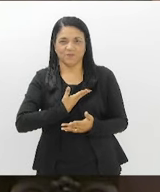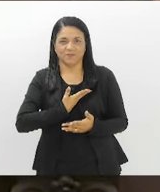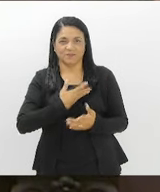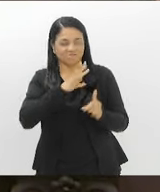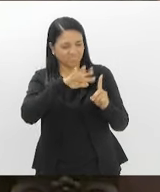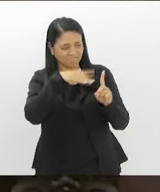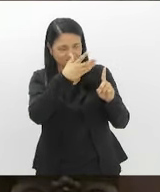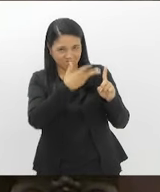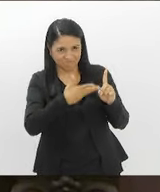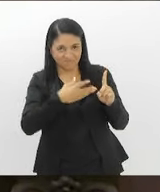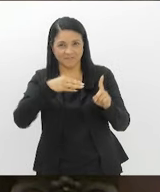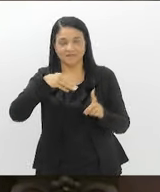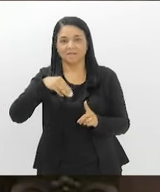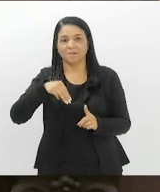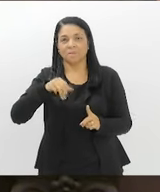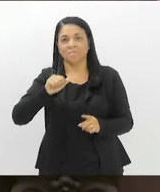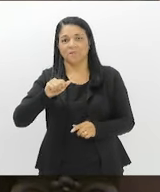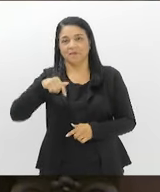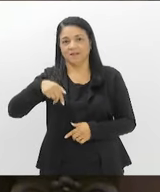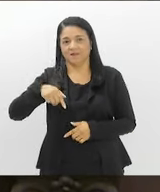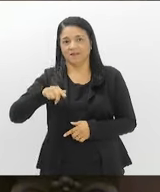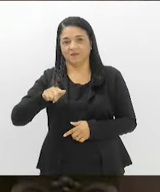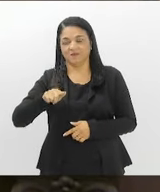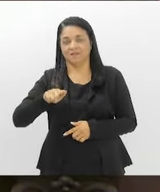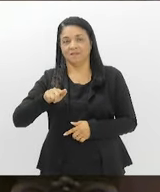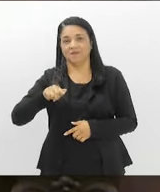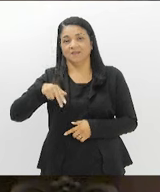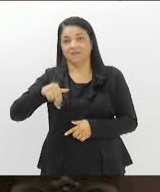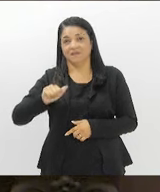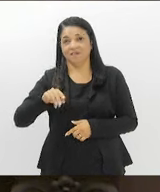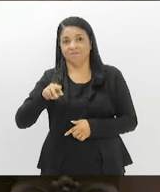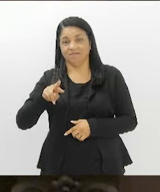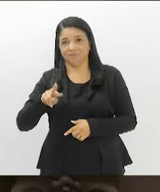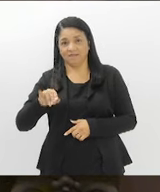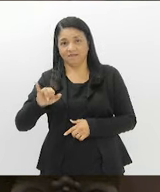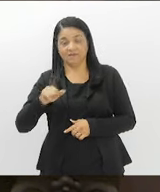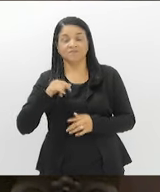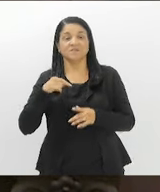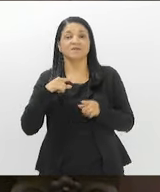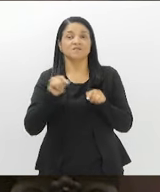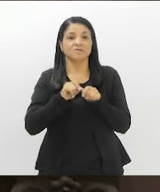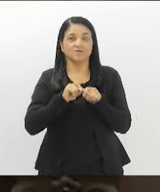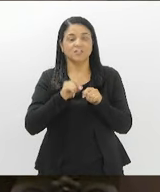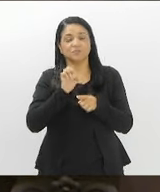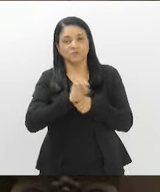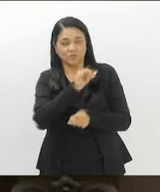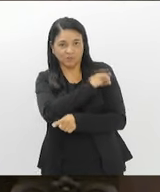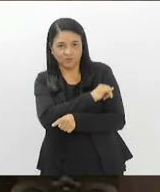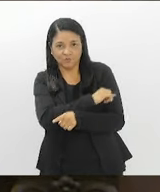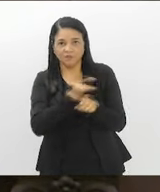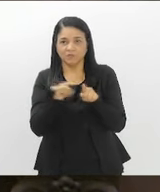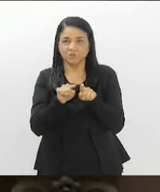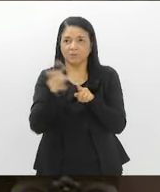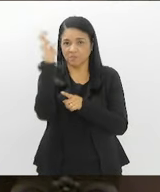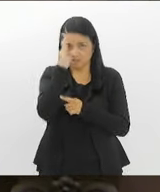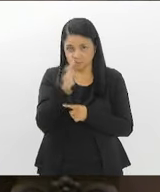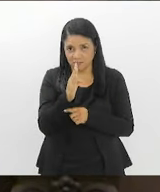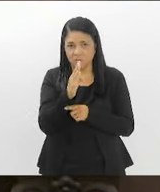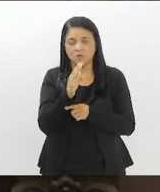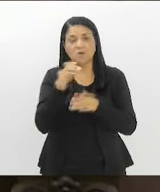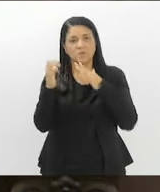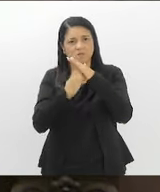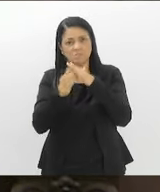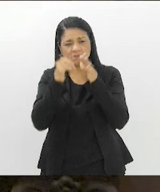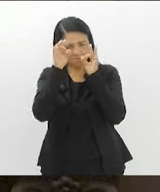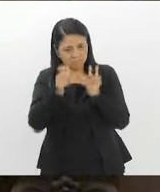Magnavita faz, não só pelo Estado do Rio, mas pelo Brasil. Uma imprensa séria, honesta e